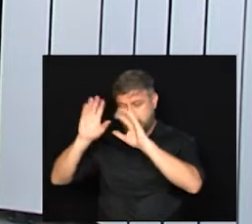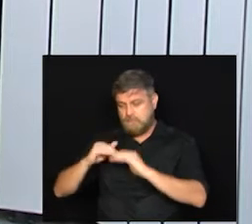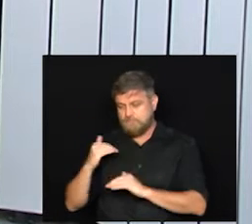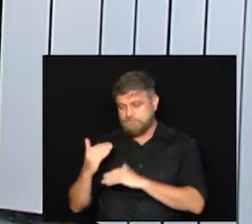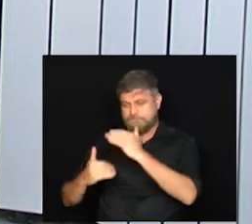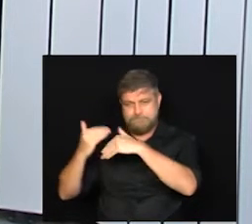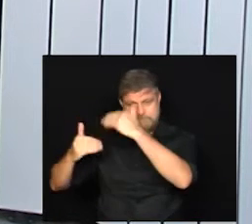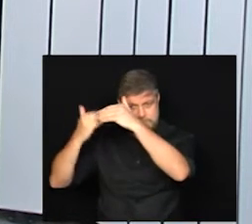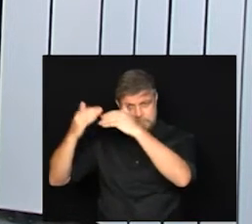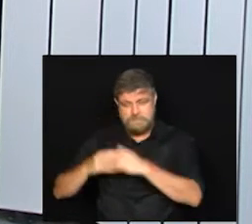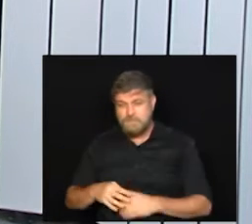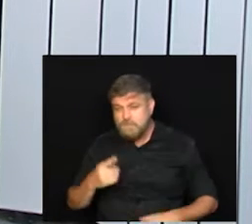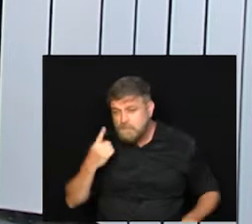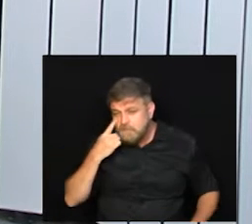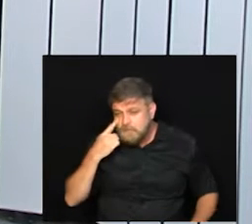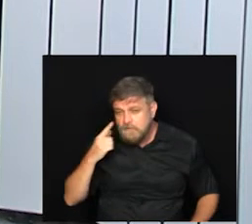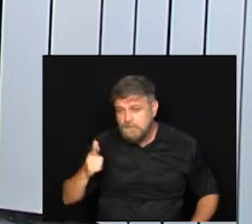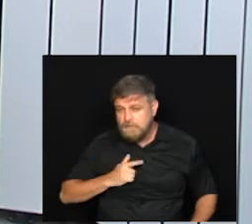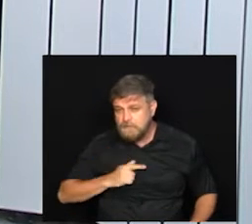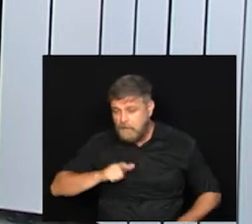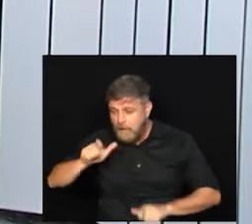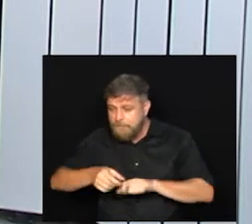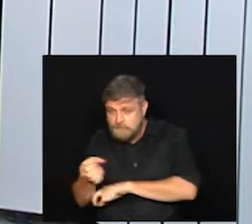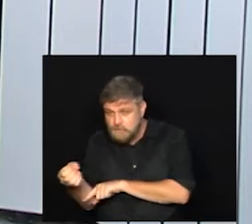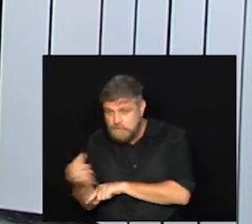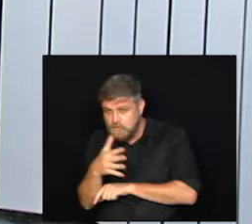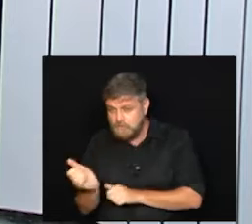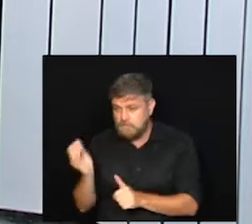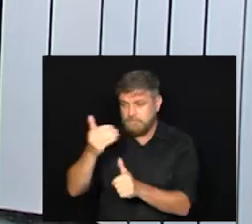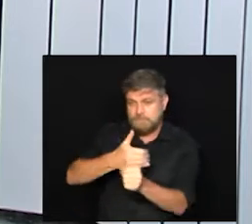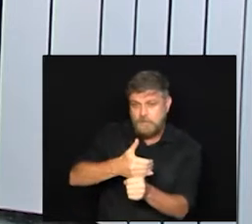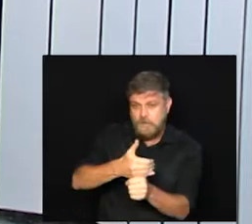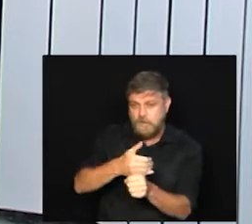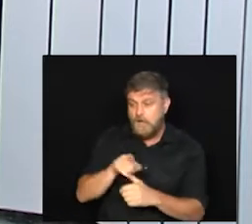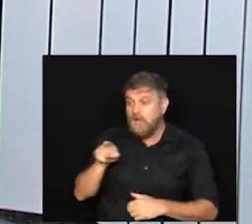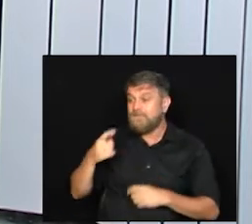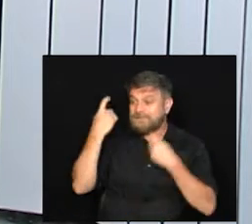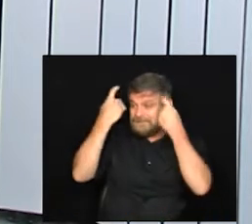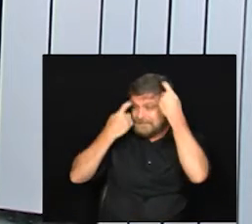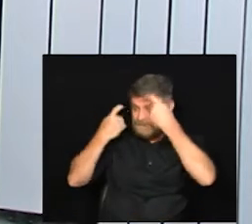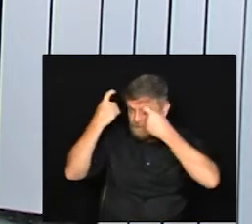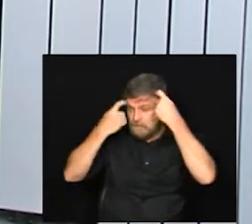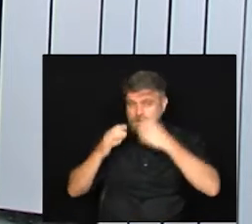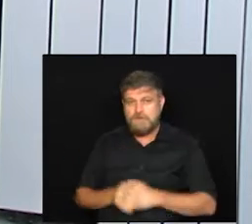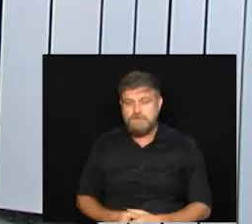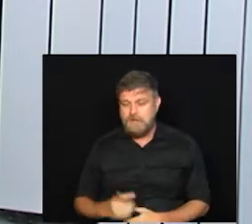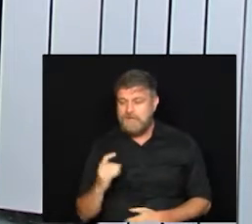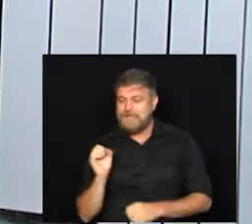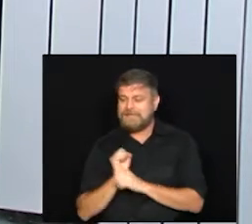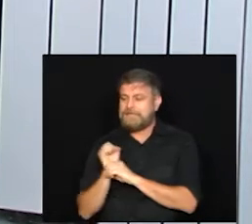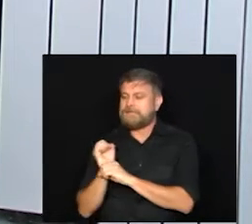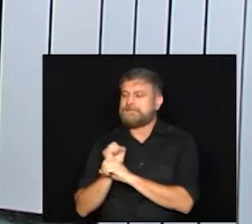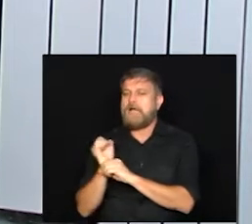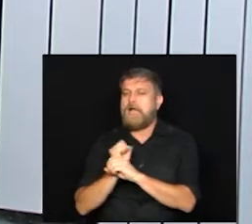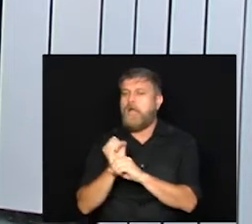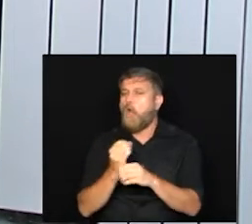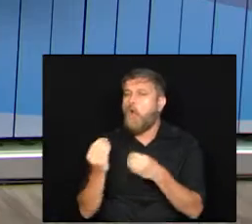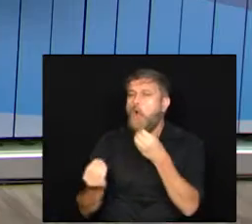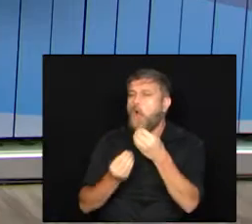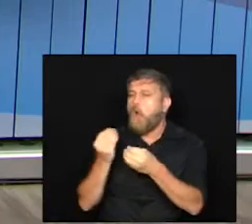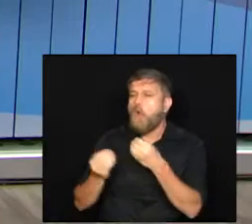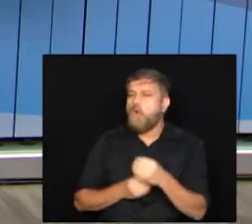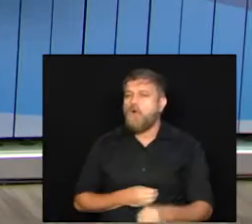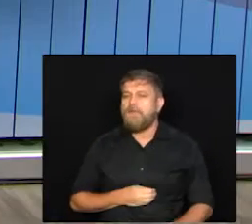Você vê uma renovação no futevôlei e é algo que você se preocupa? Daqui 10, 15 anos, como é que estará